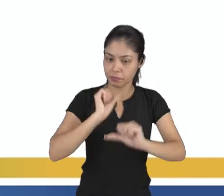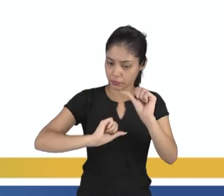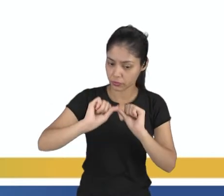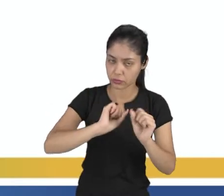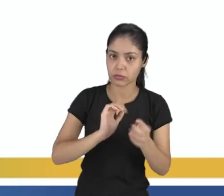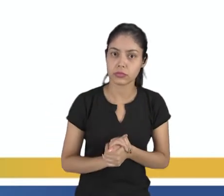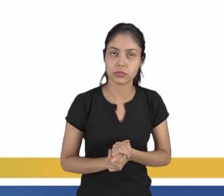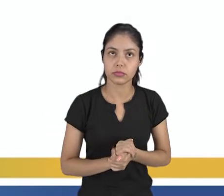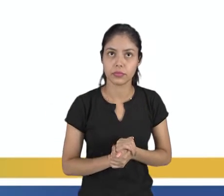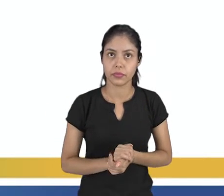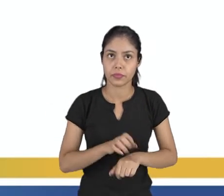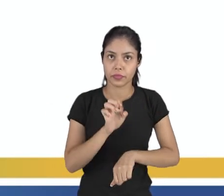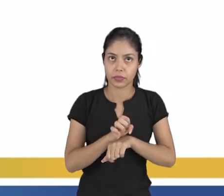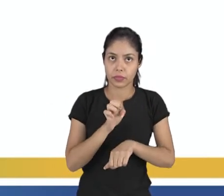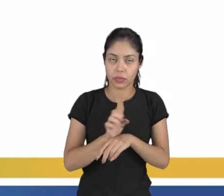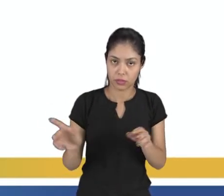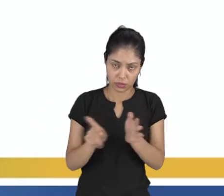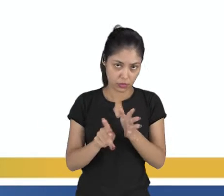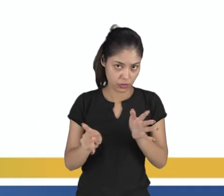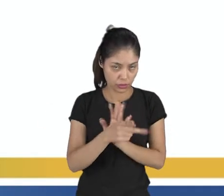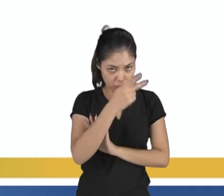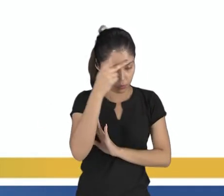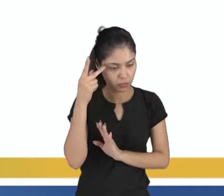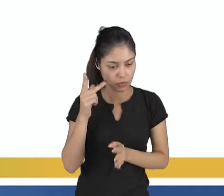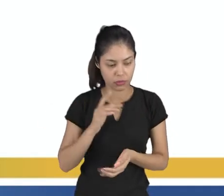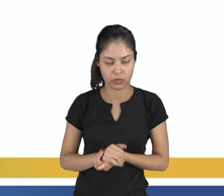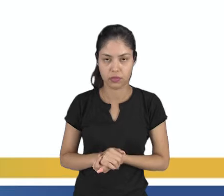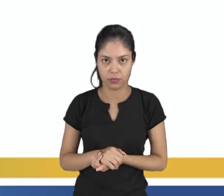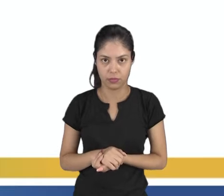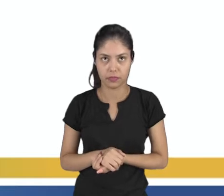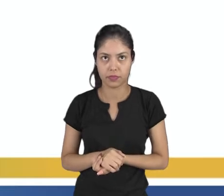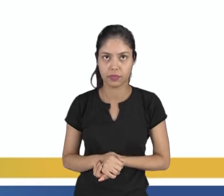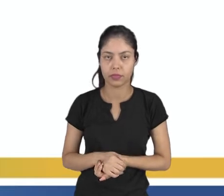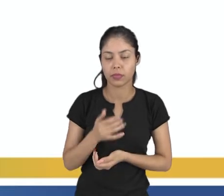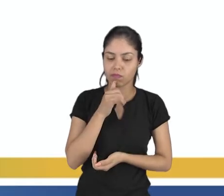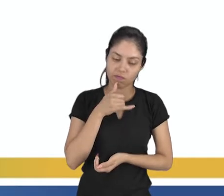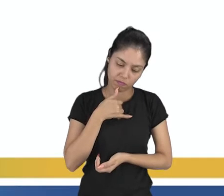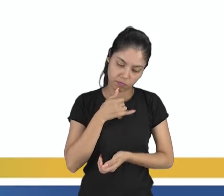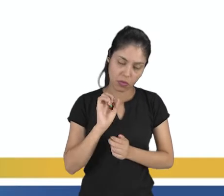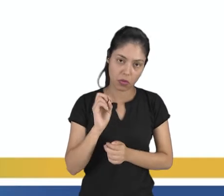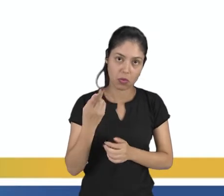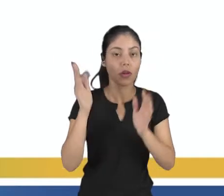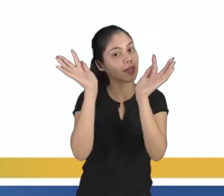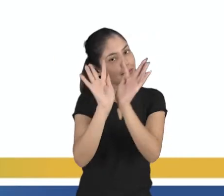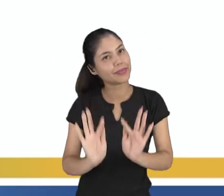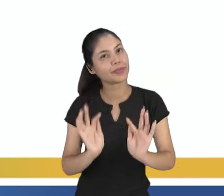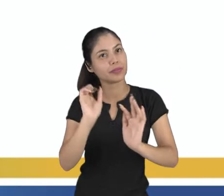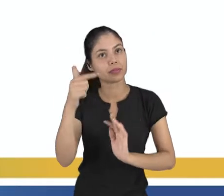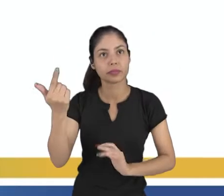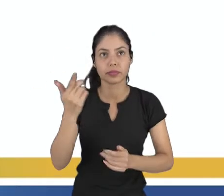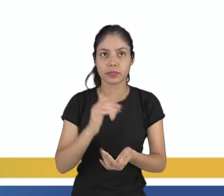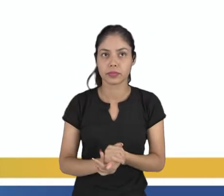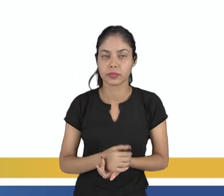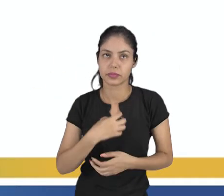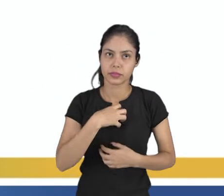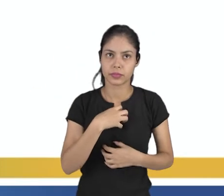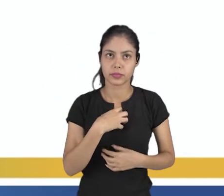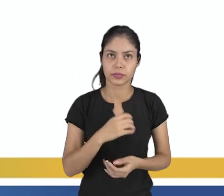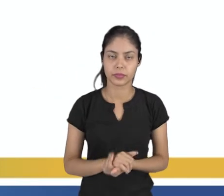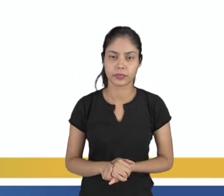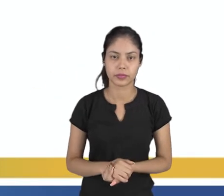alterar o estado anímico das pessoas em direção à tristeza ou alegria, entre outros